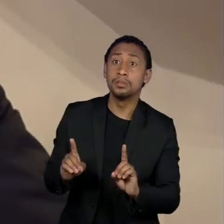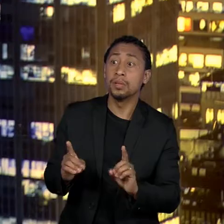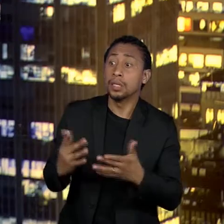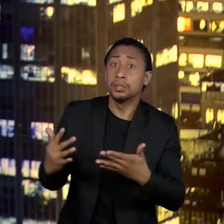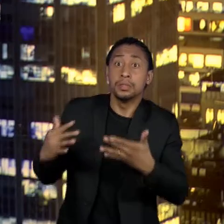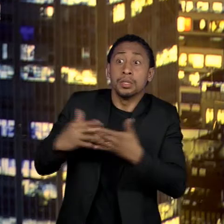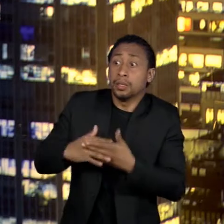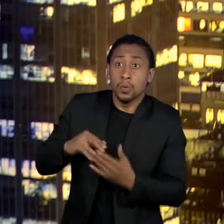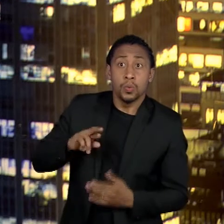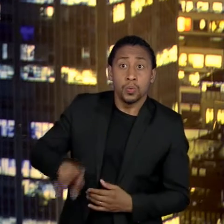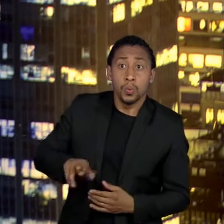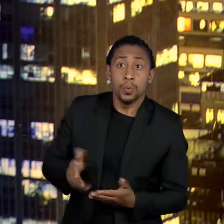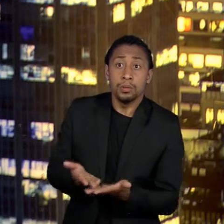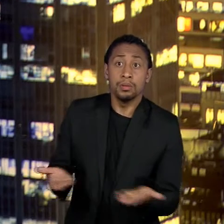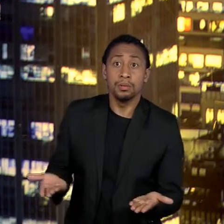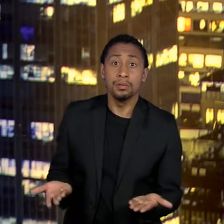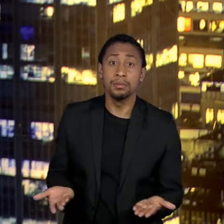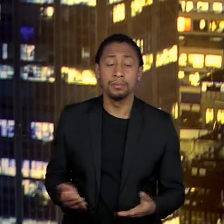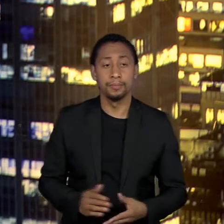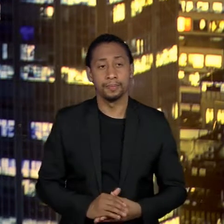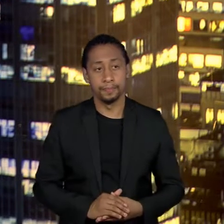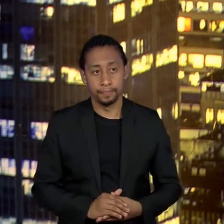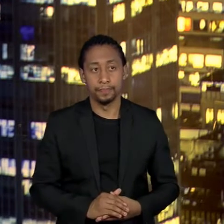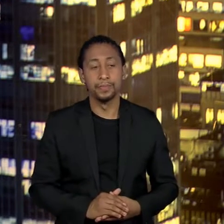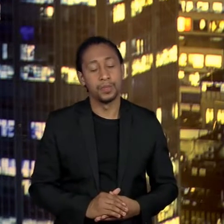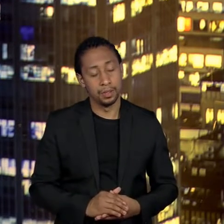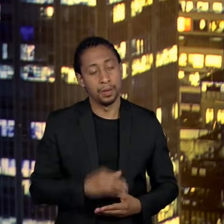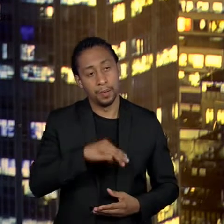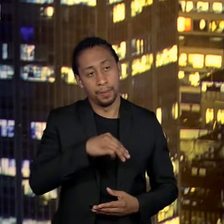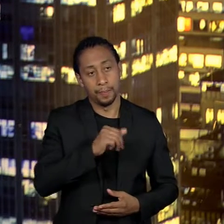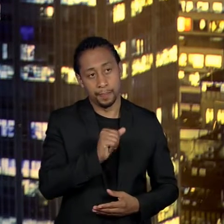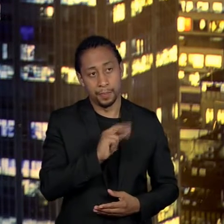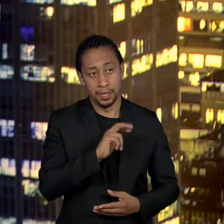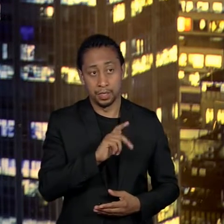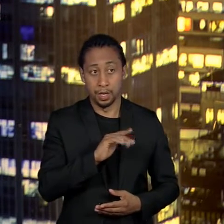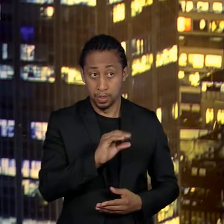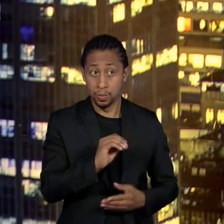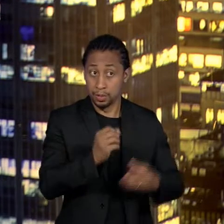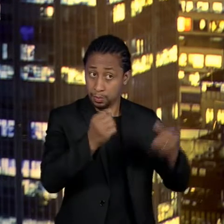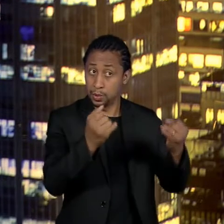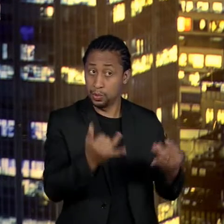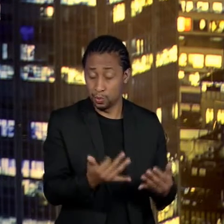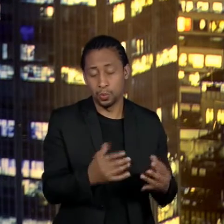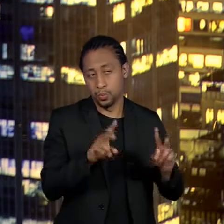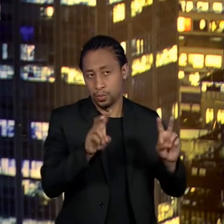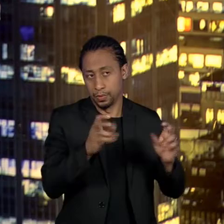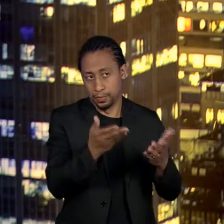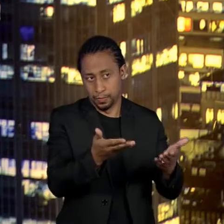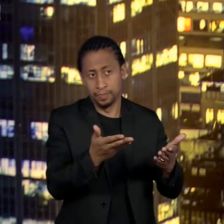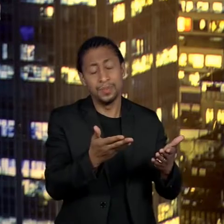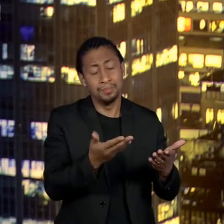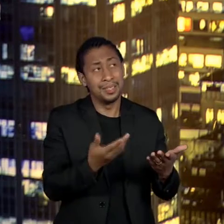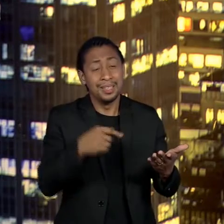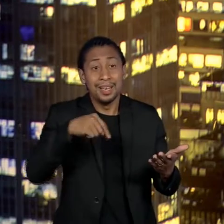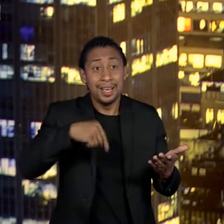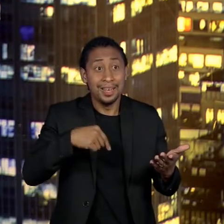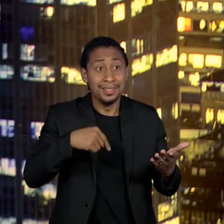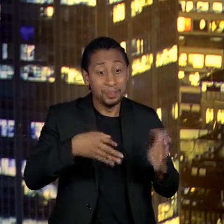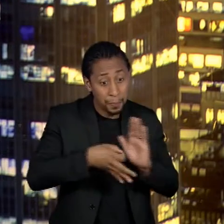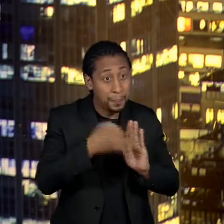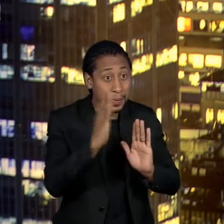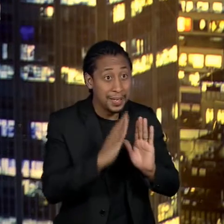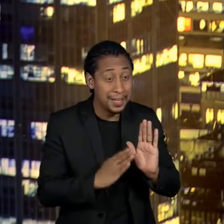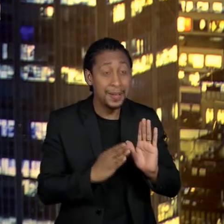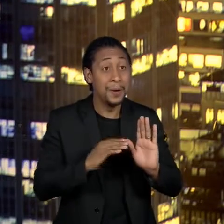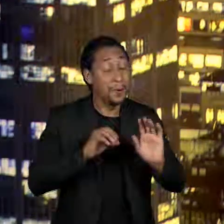indivíduo. É exatamente isso, né, que o Marcelo colocou. E eu fico pensando aqui também que essa aqui é uma educação, isso, e que deve